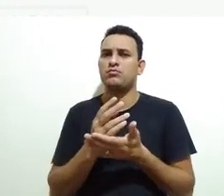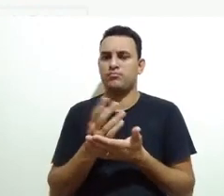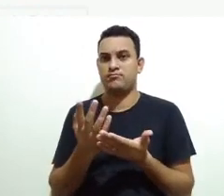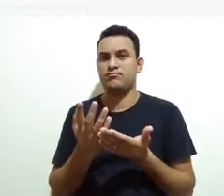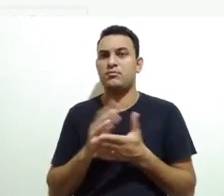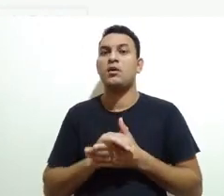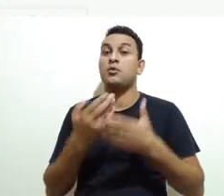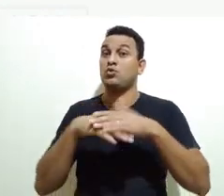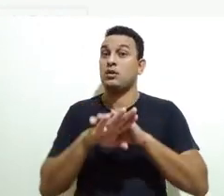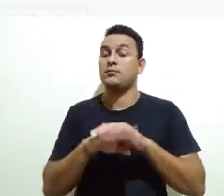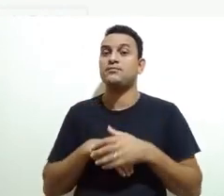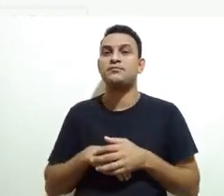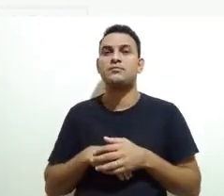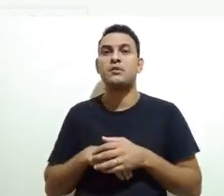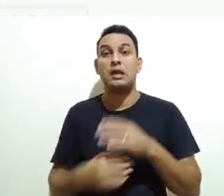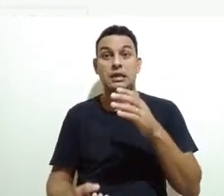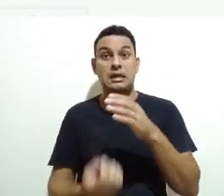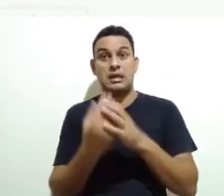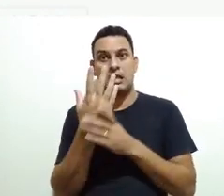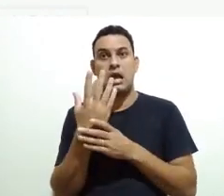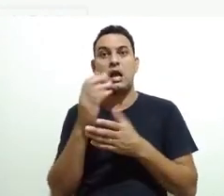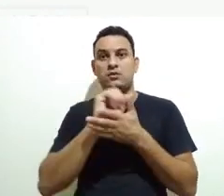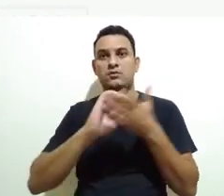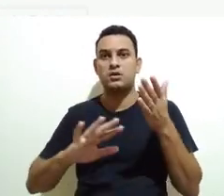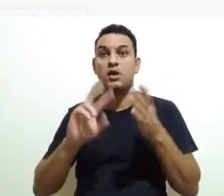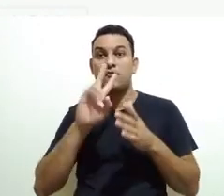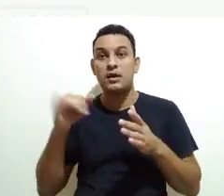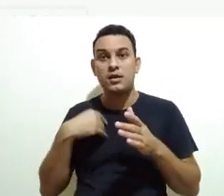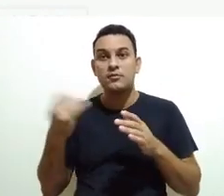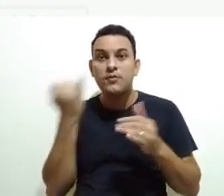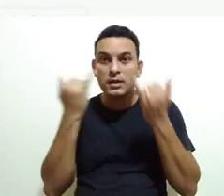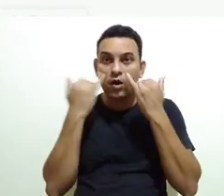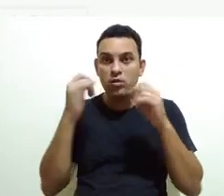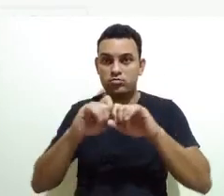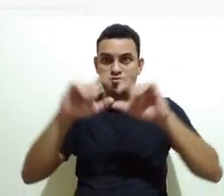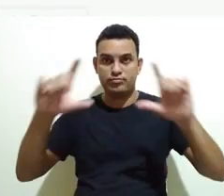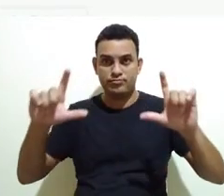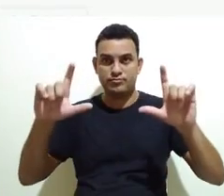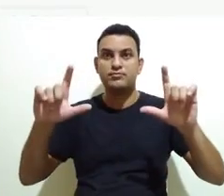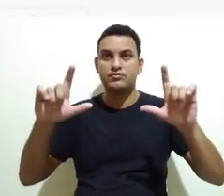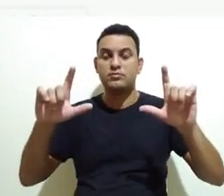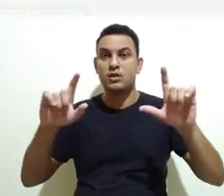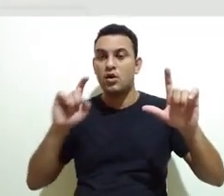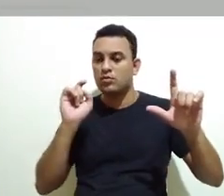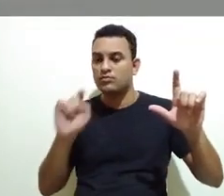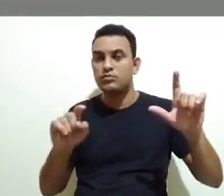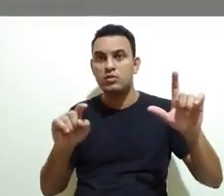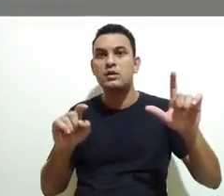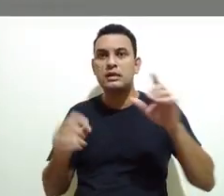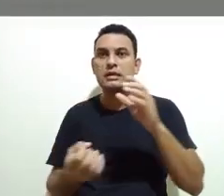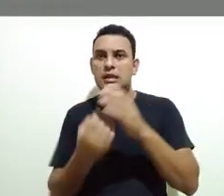a elaboração da atividade. Ao clicar em Criar Atividade, surgirá esta